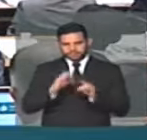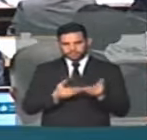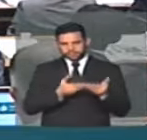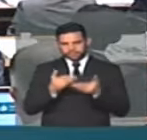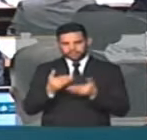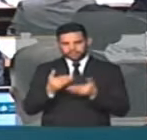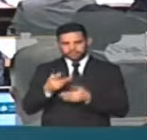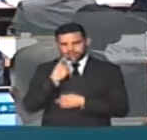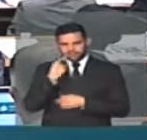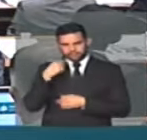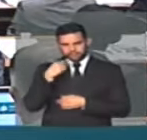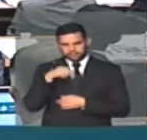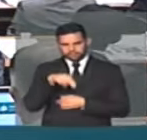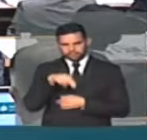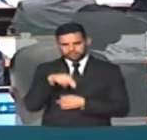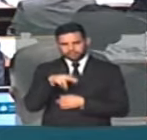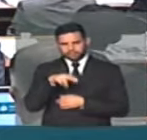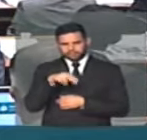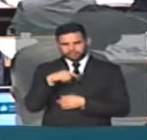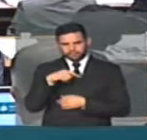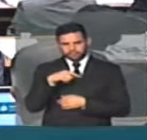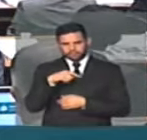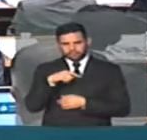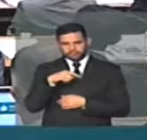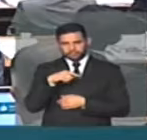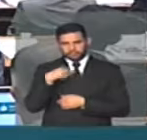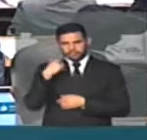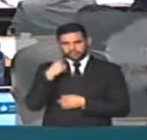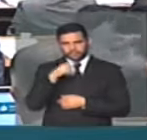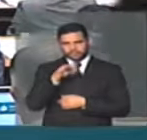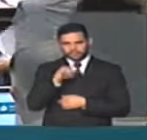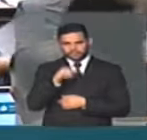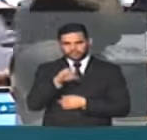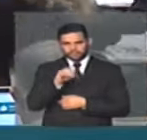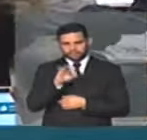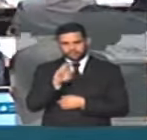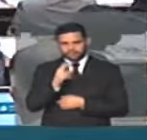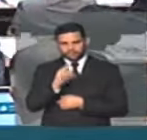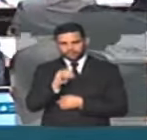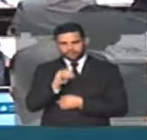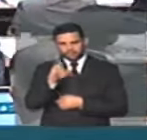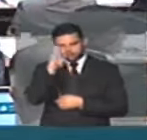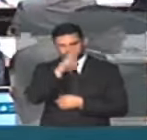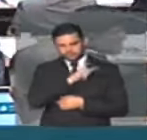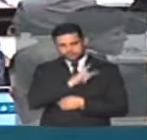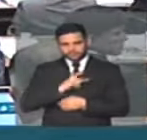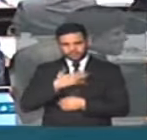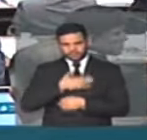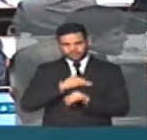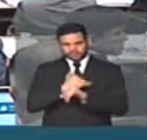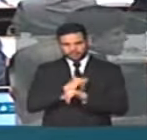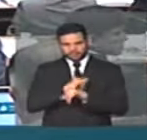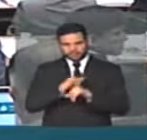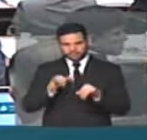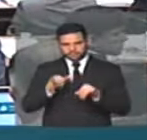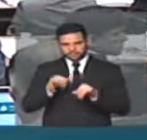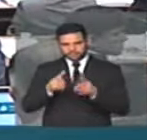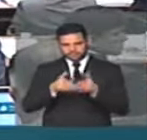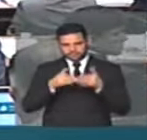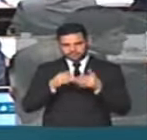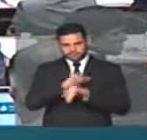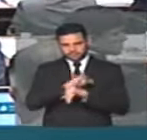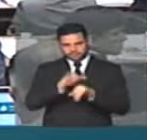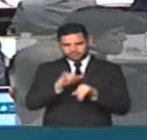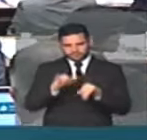concedo a palavra à deputada Margarida, ao deputado Efraim Filho. Presidente, eu queria só uma informação. Senhor. Só